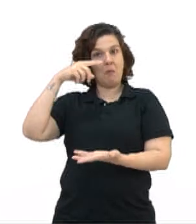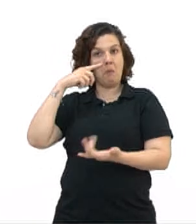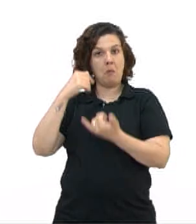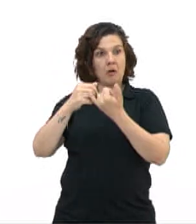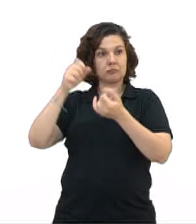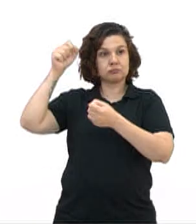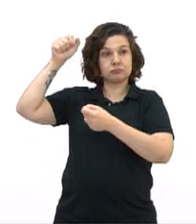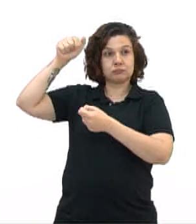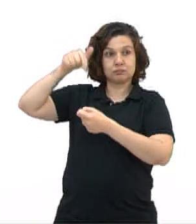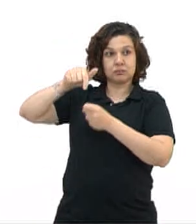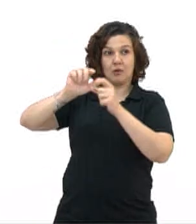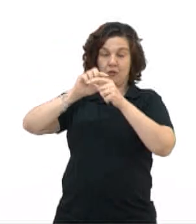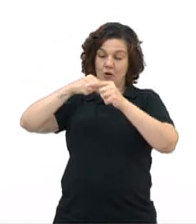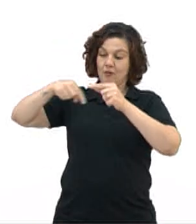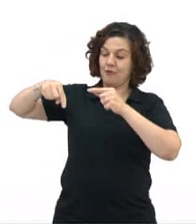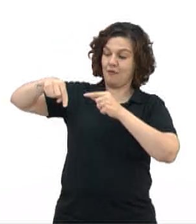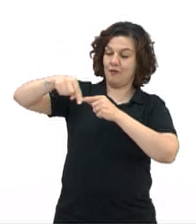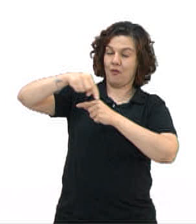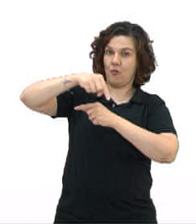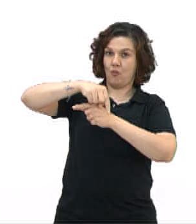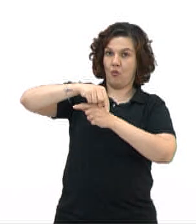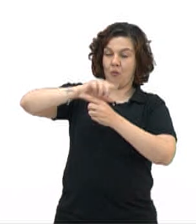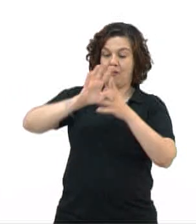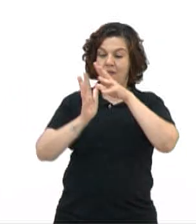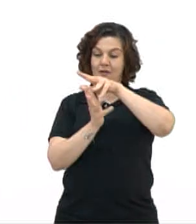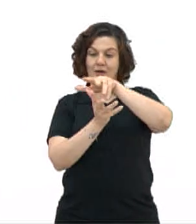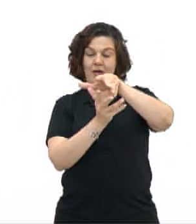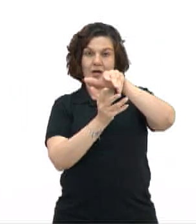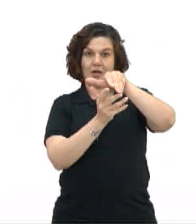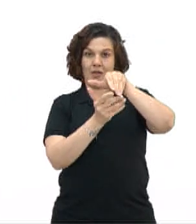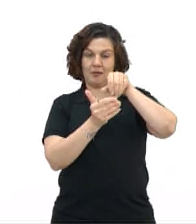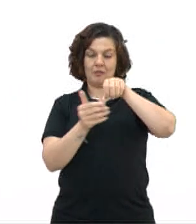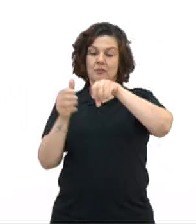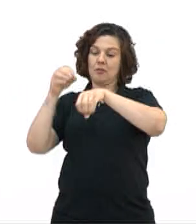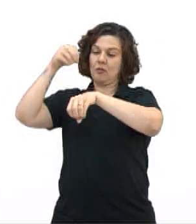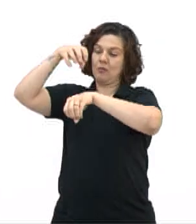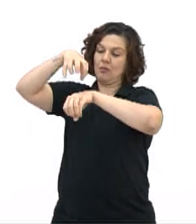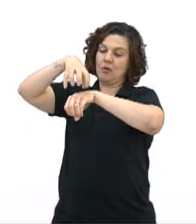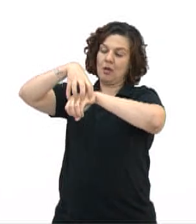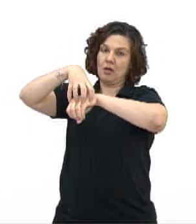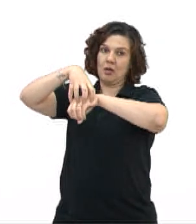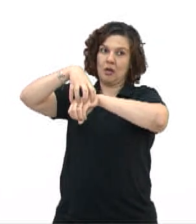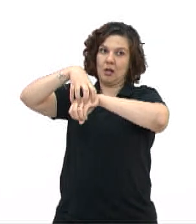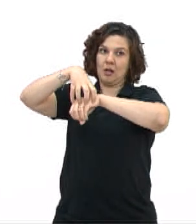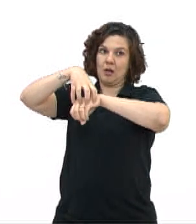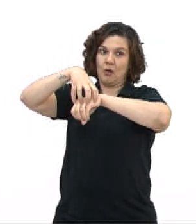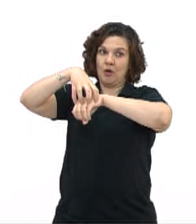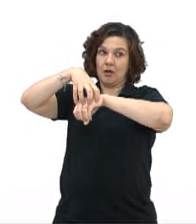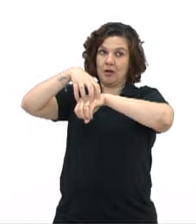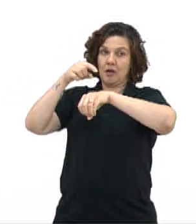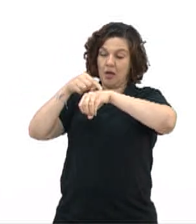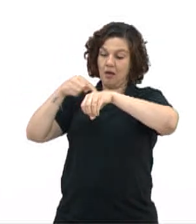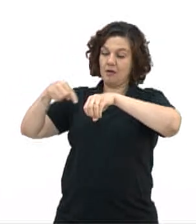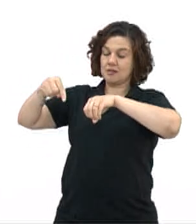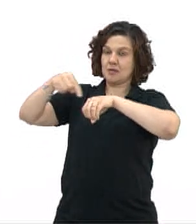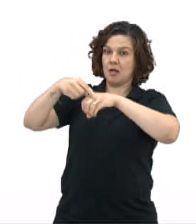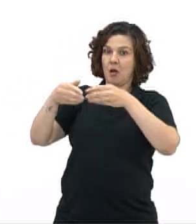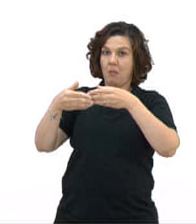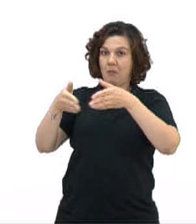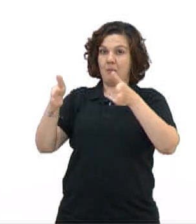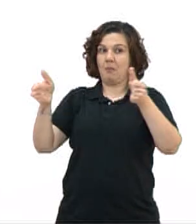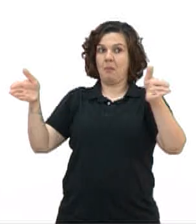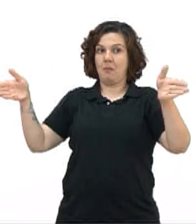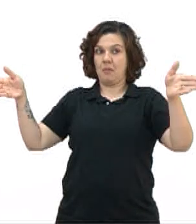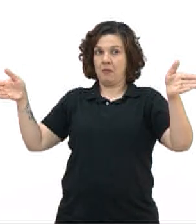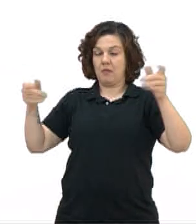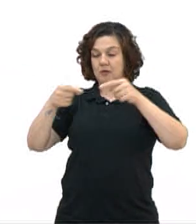cone envolvendo uma parte da superfície terrestre, onde nós temos essa área que está em contato com o cone sendo representada